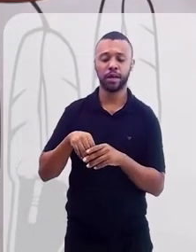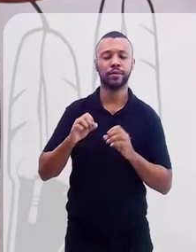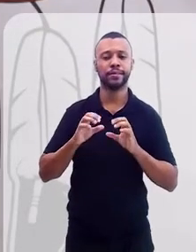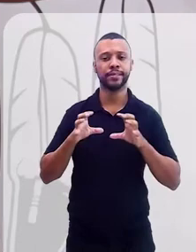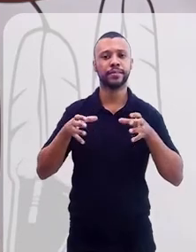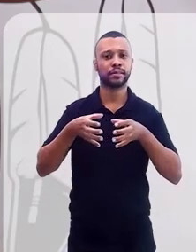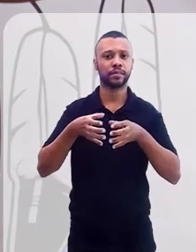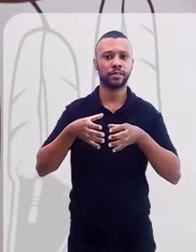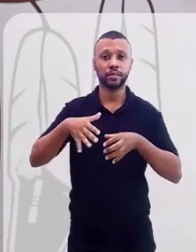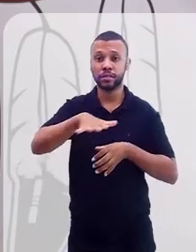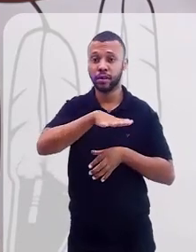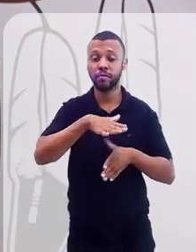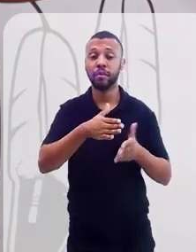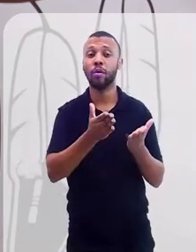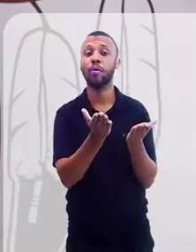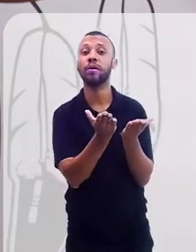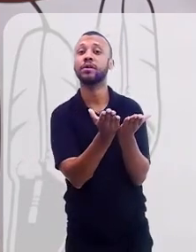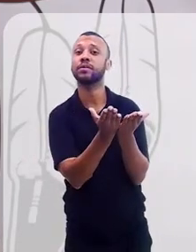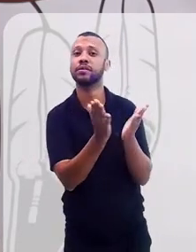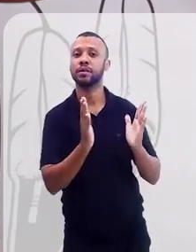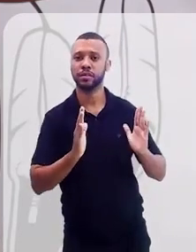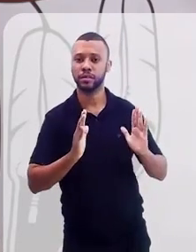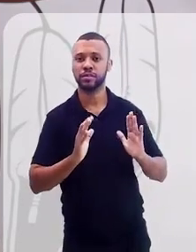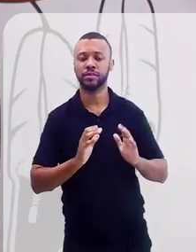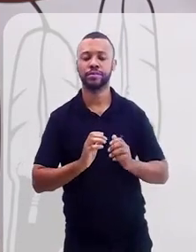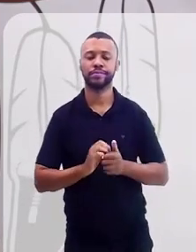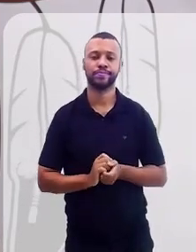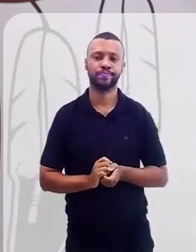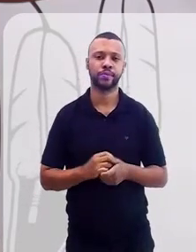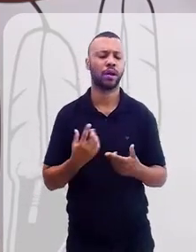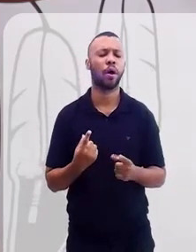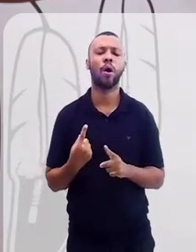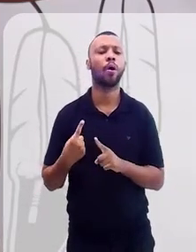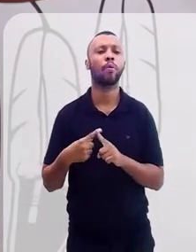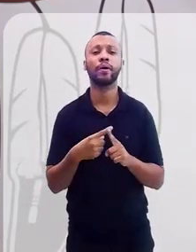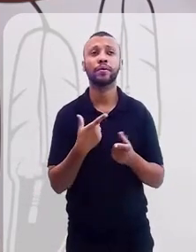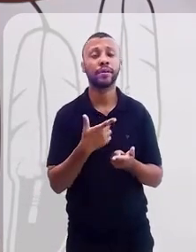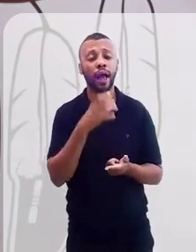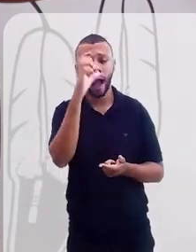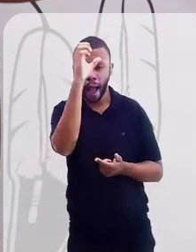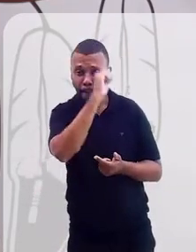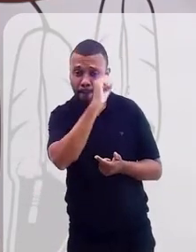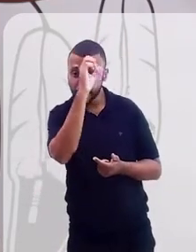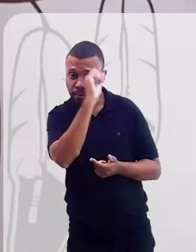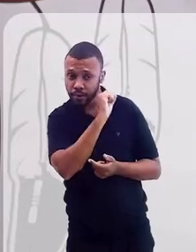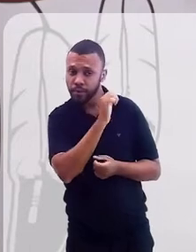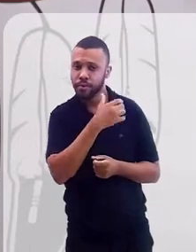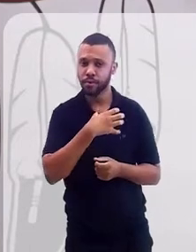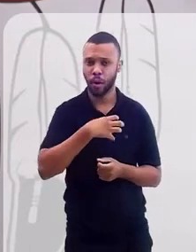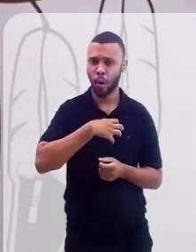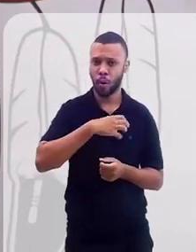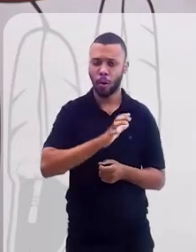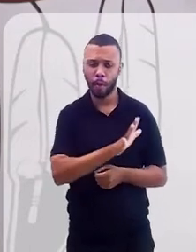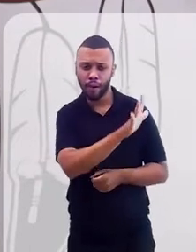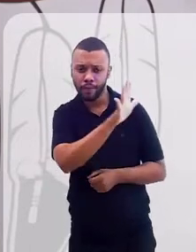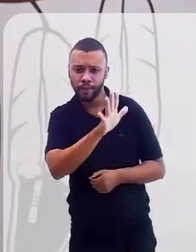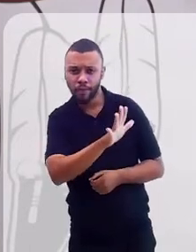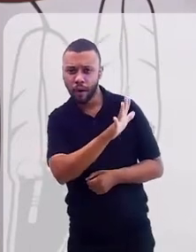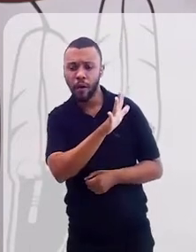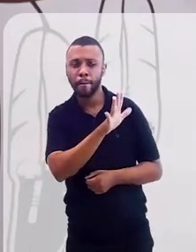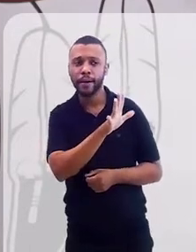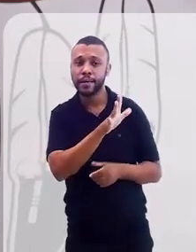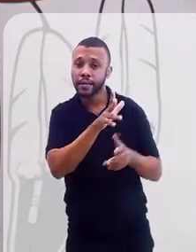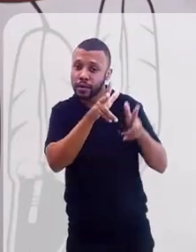etnias, aldeias, que são cristãs, né? Então, por que que eu teria aprendido de alguma